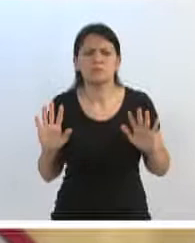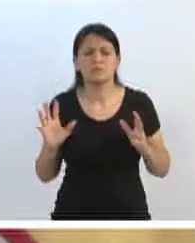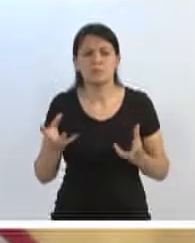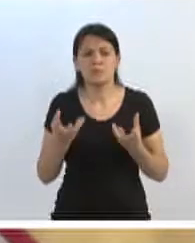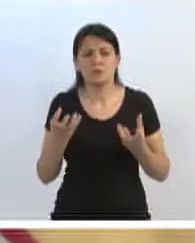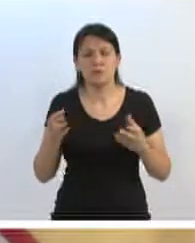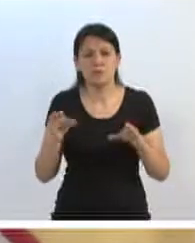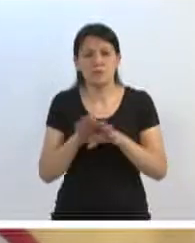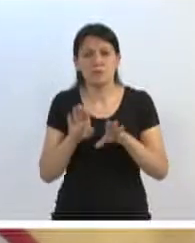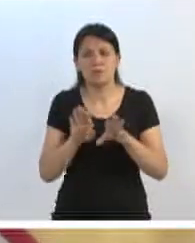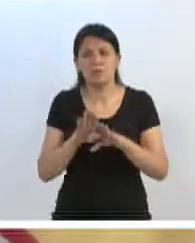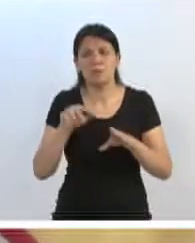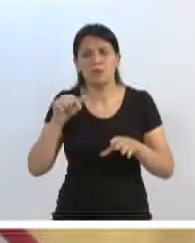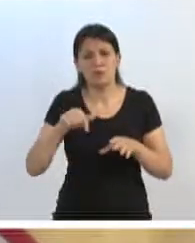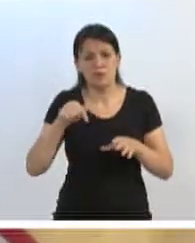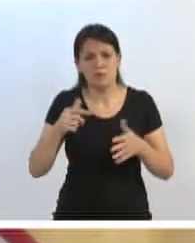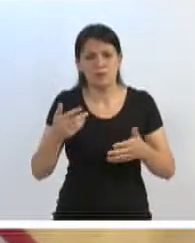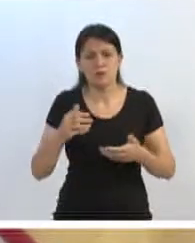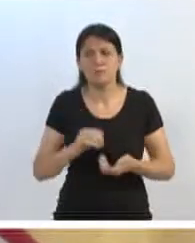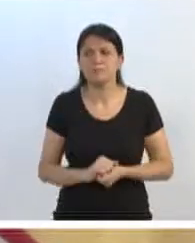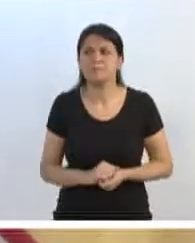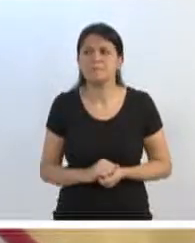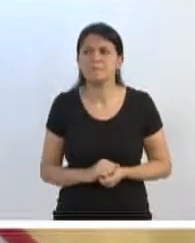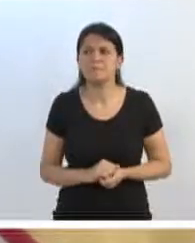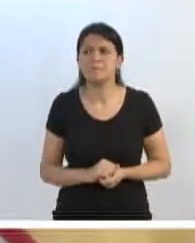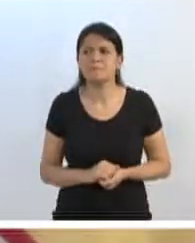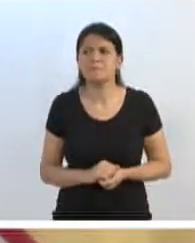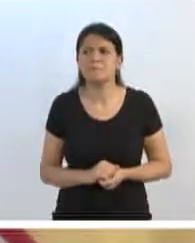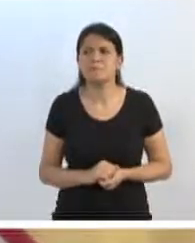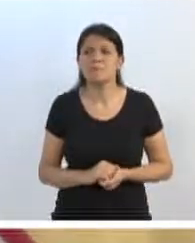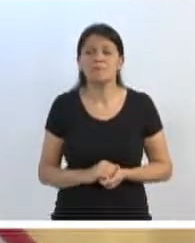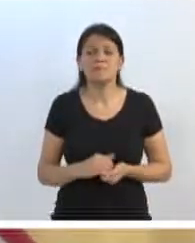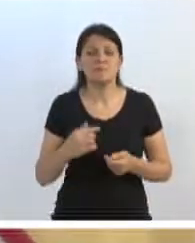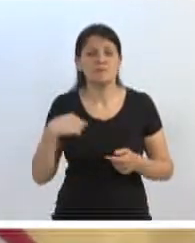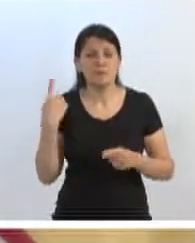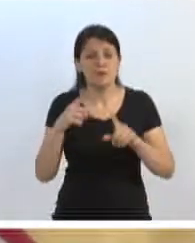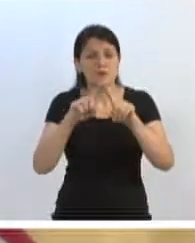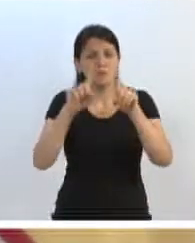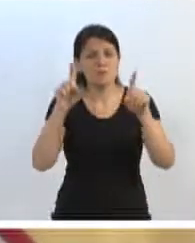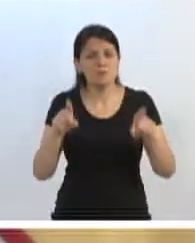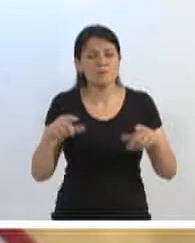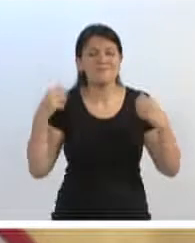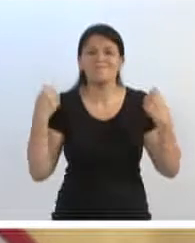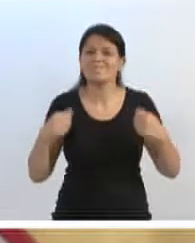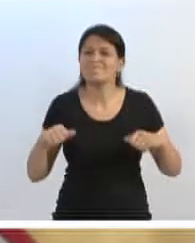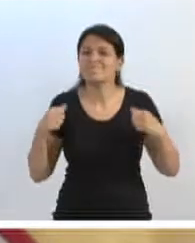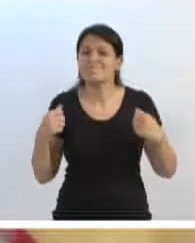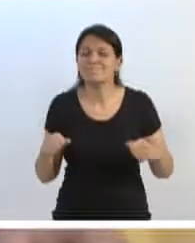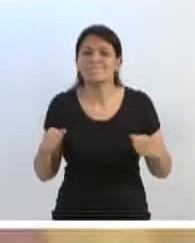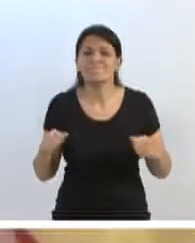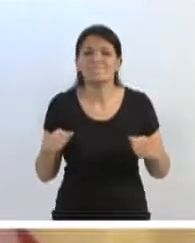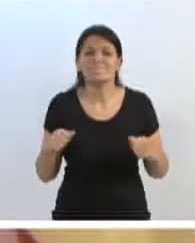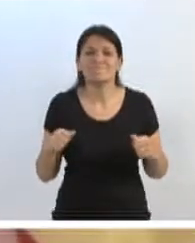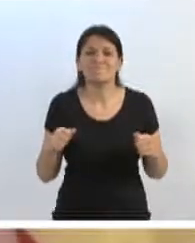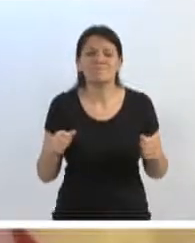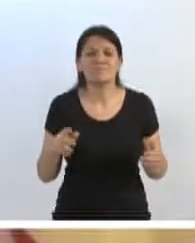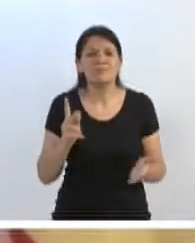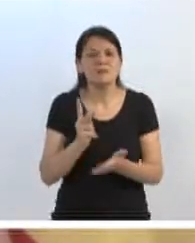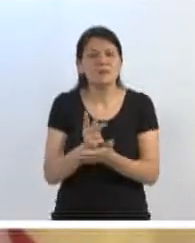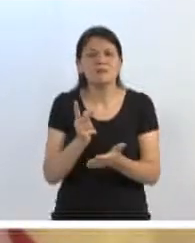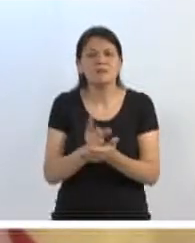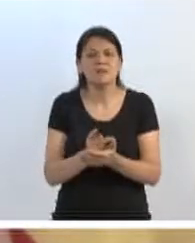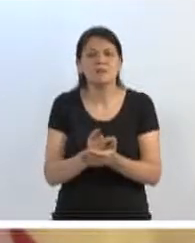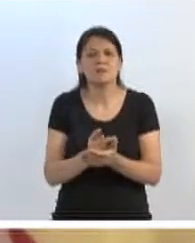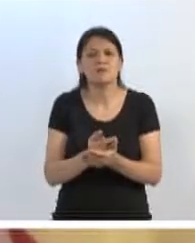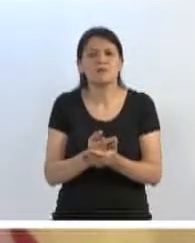também colocar é que nós como os servidores precisamos defender que os cargos